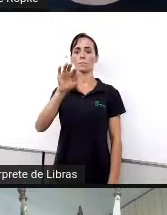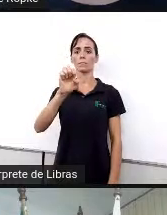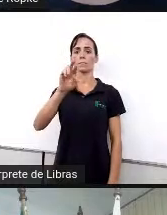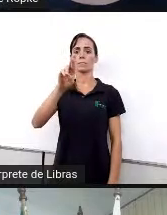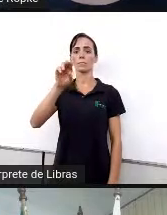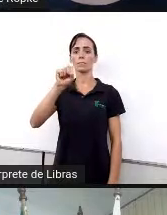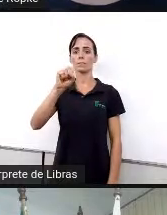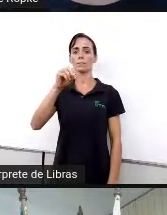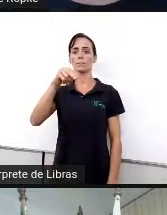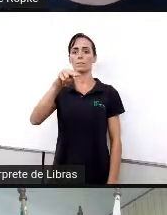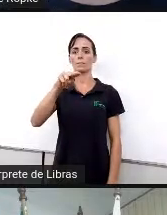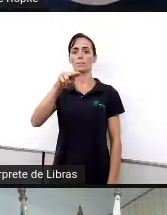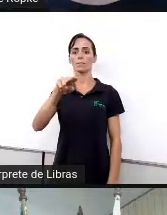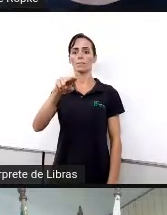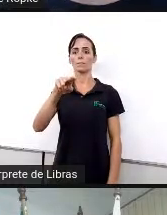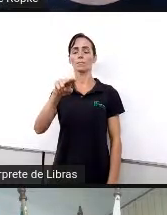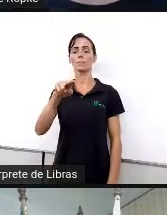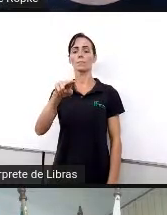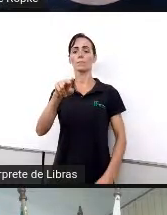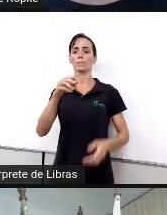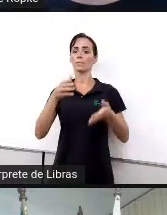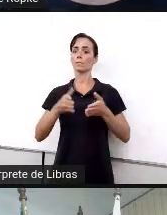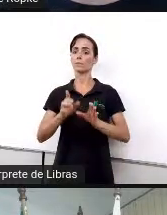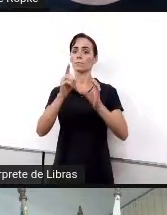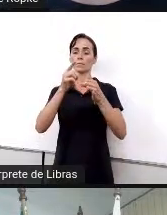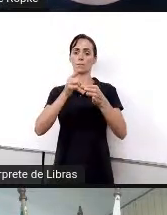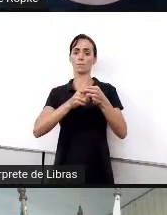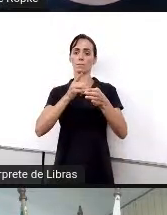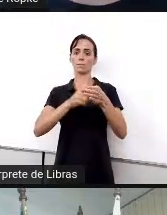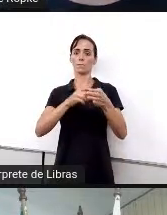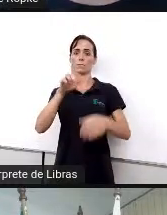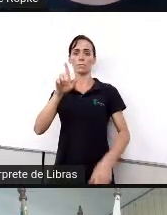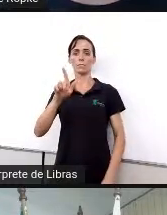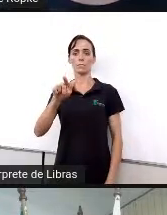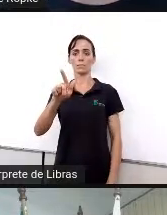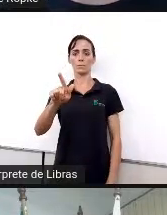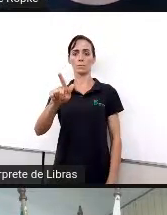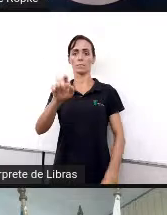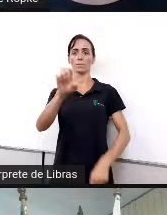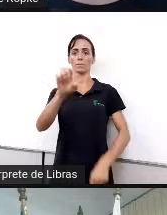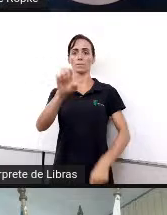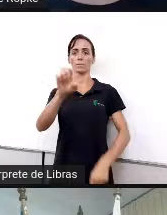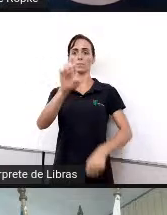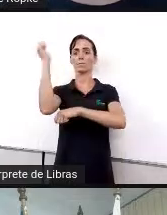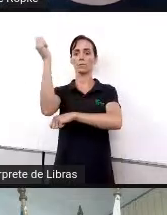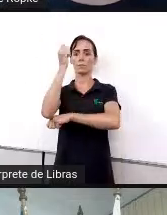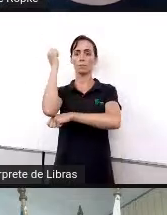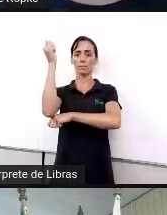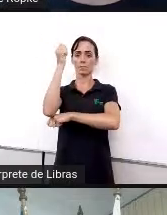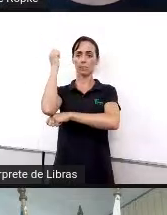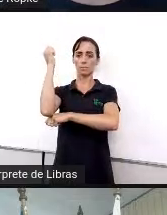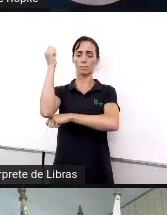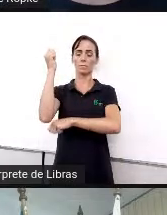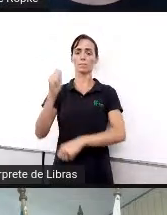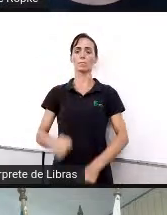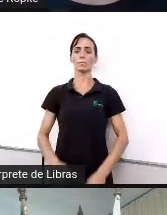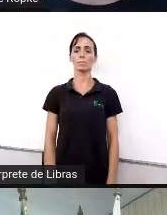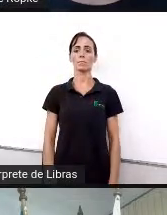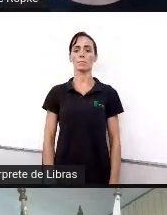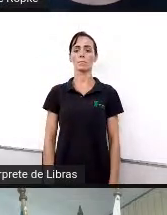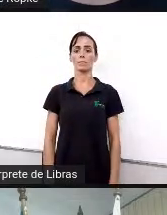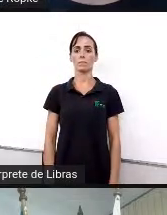Jefferson Marques, natural da cidade de Giruá, estado do Rio Grande do Sul.